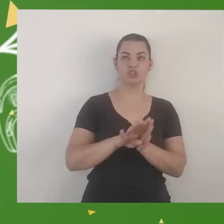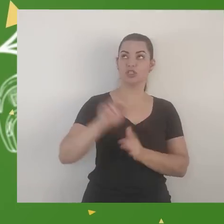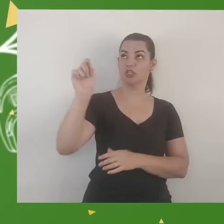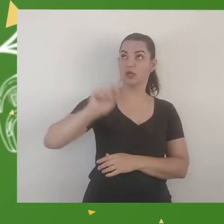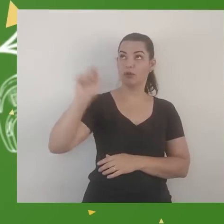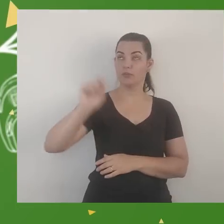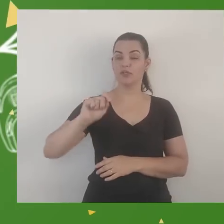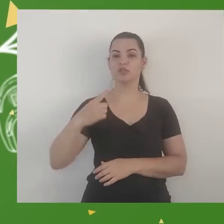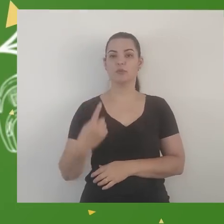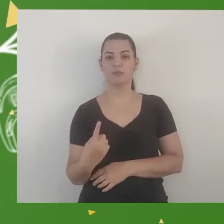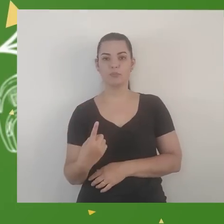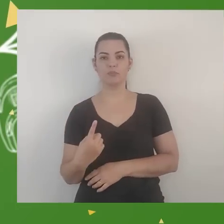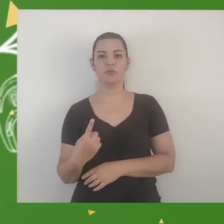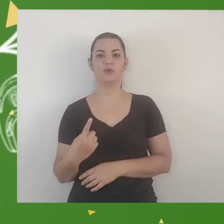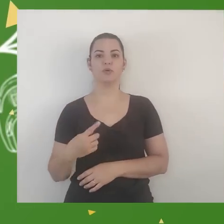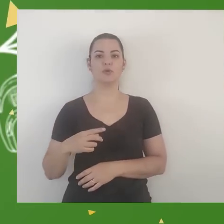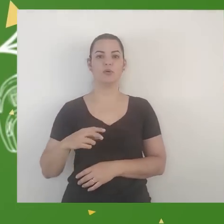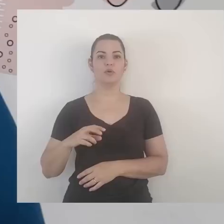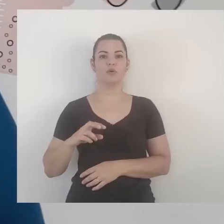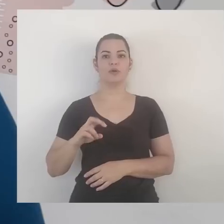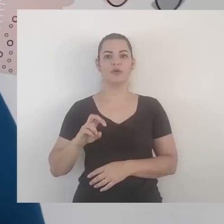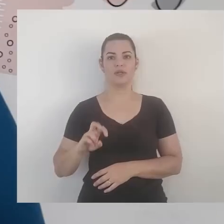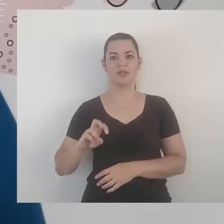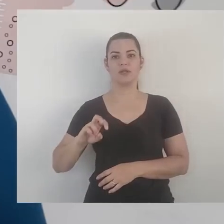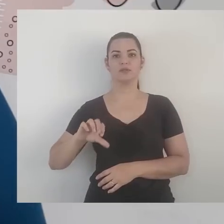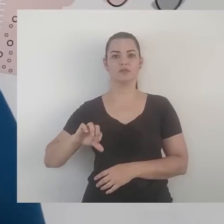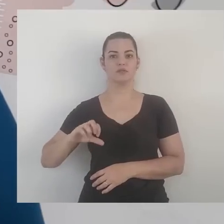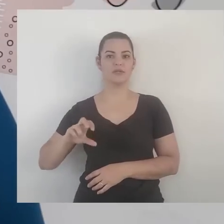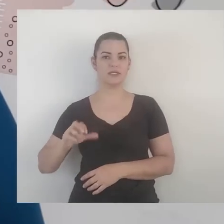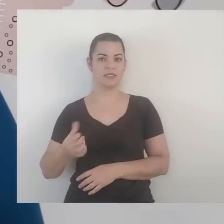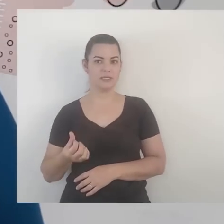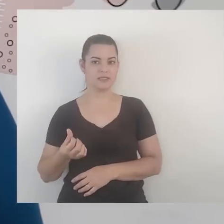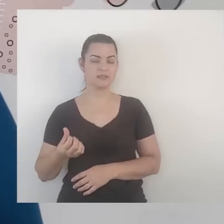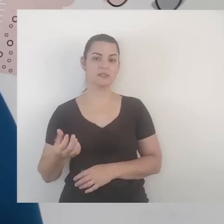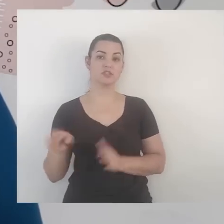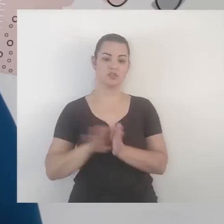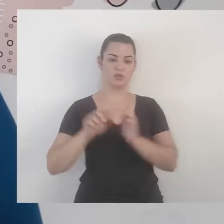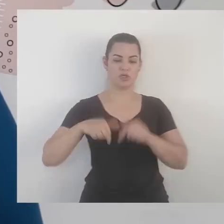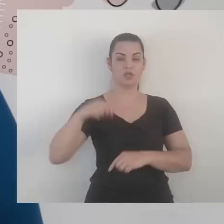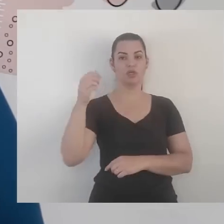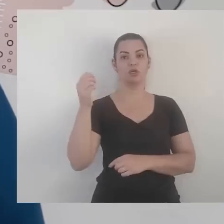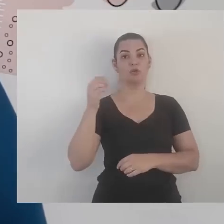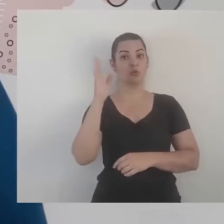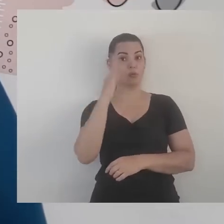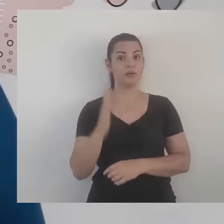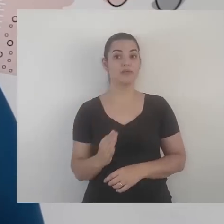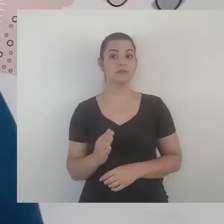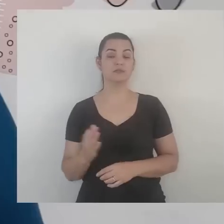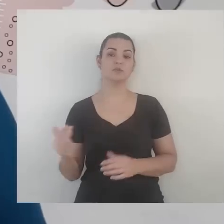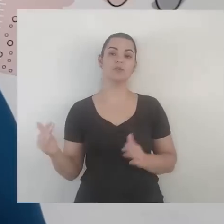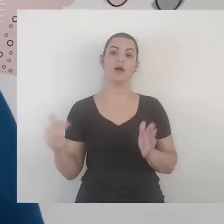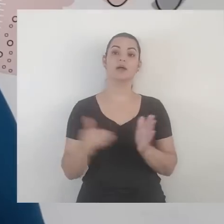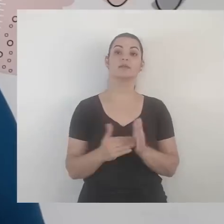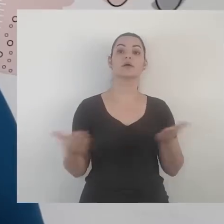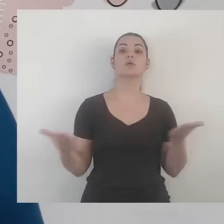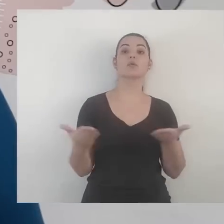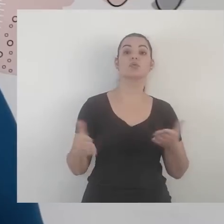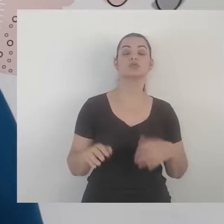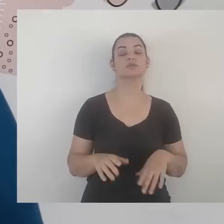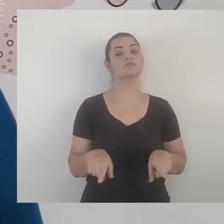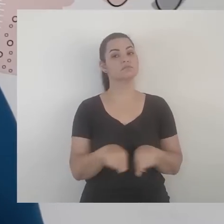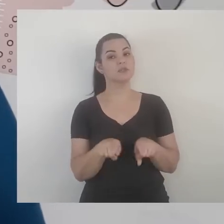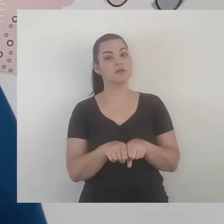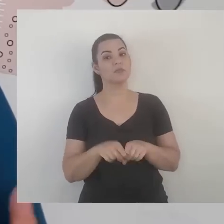1596 até hoje, quanto tempo faz que a pipa está aqui no céu do Brasil? E quanto